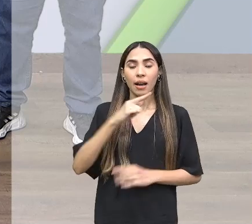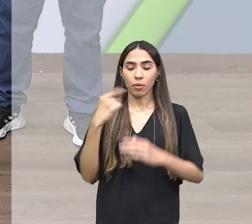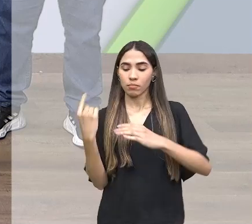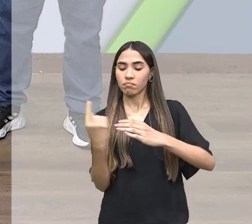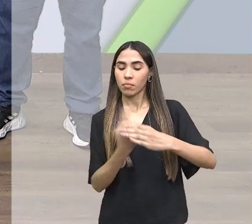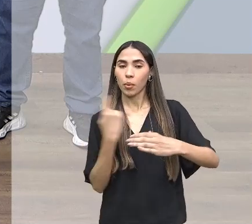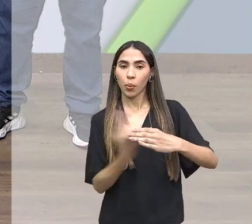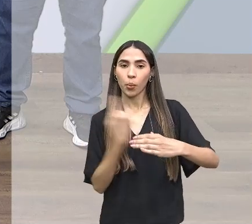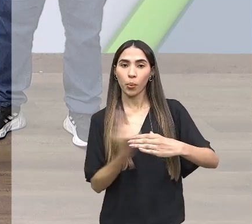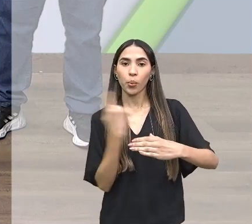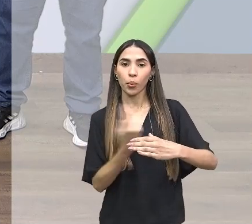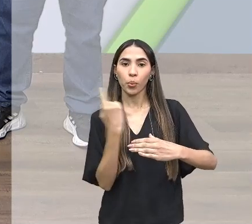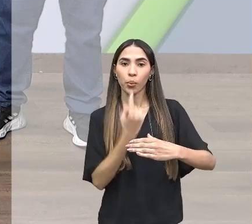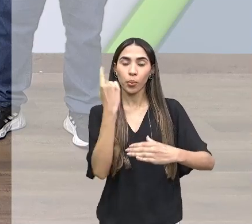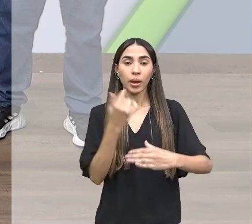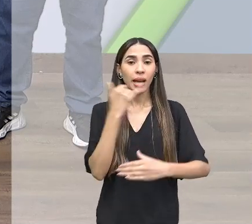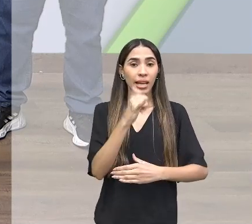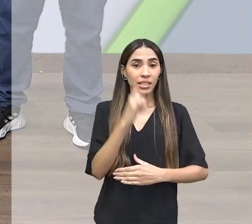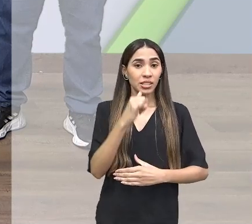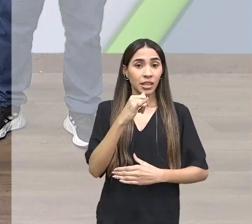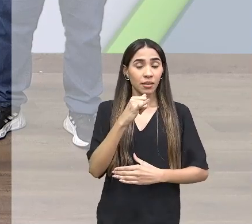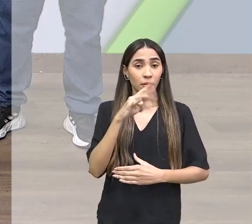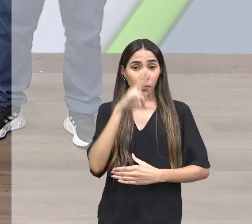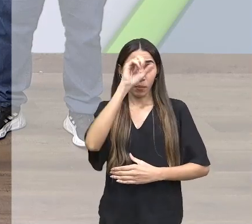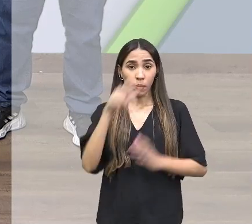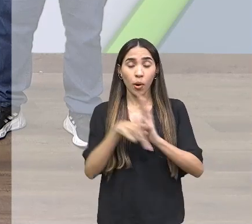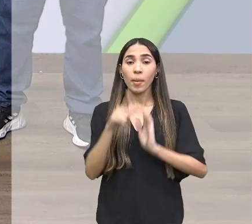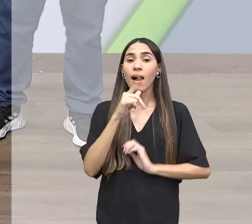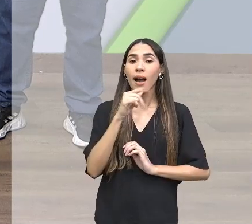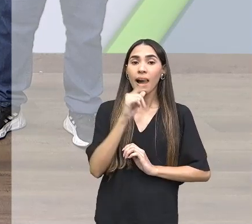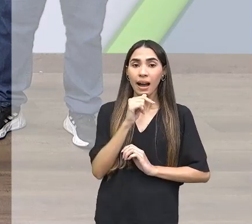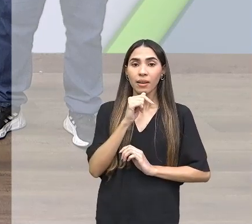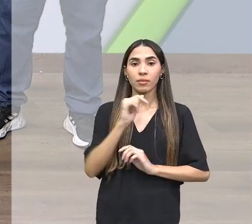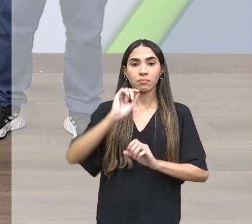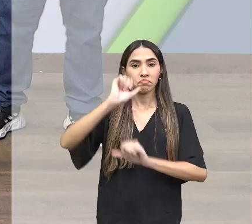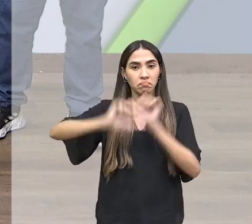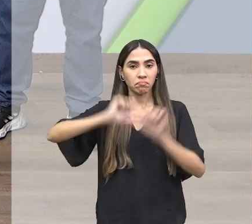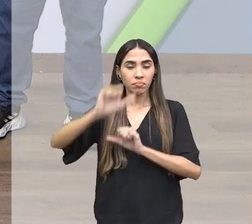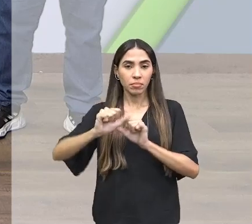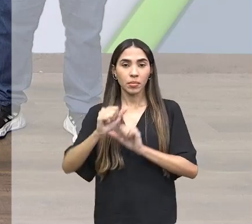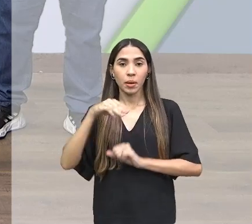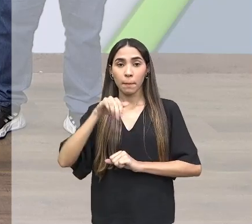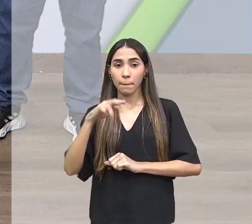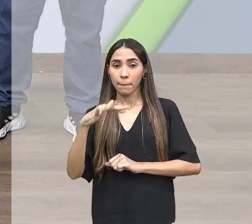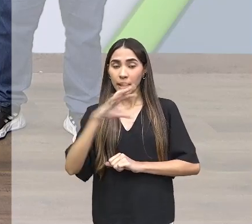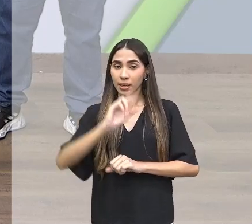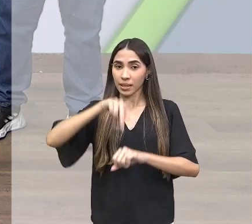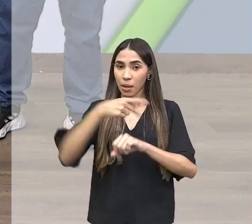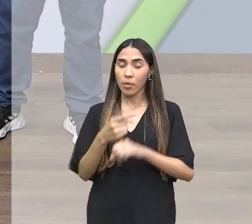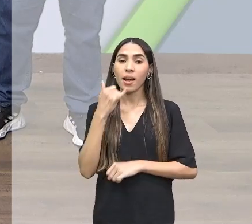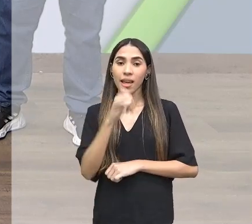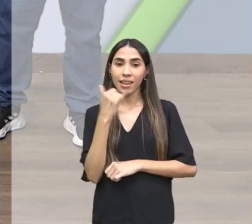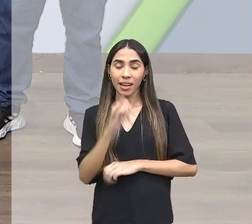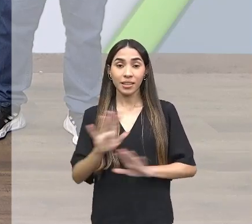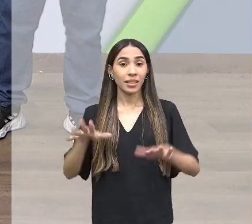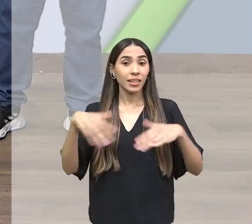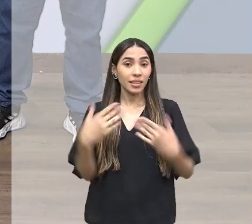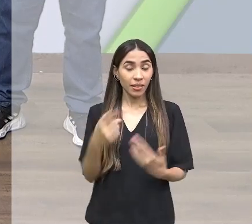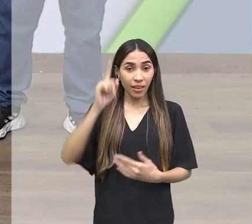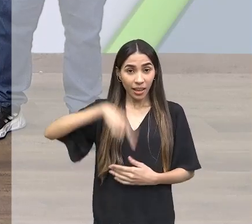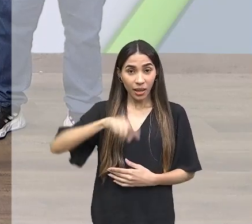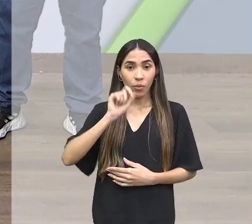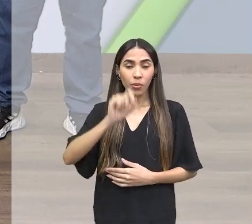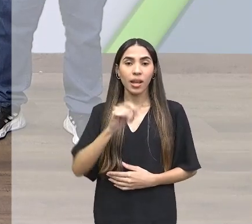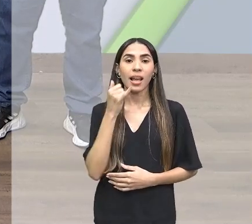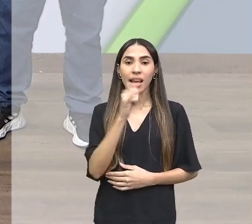turbinas que transformam a energia potencial da água em energia mecânica e, por fim, em energia elétrica. Então, essa